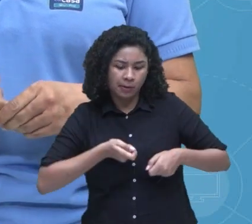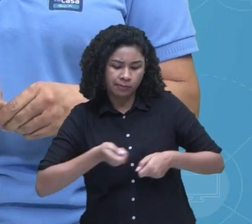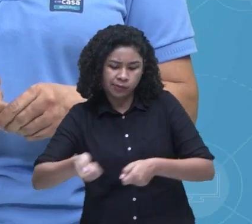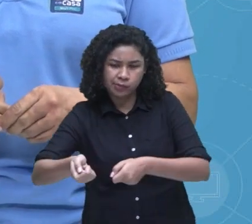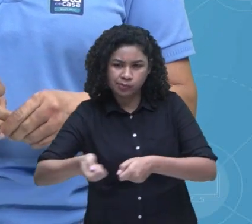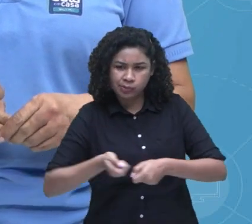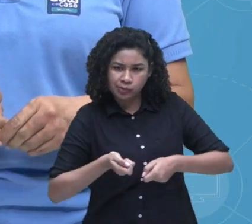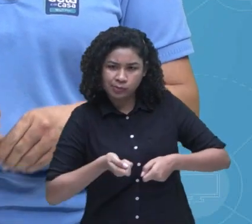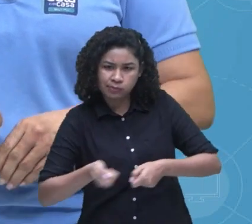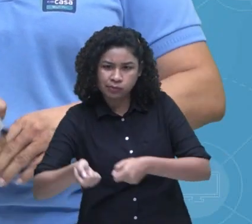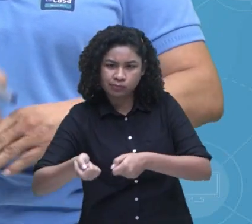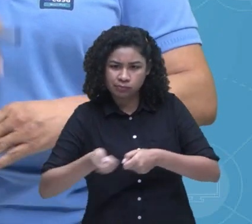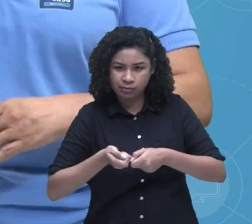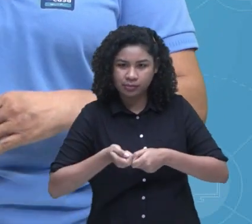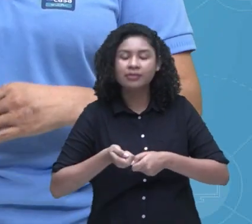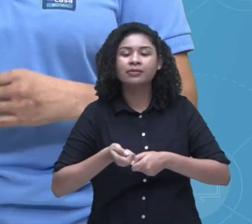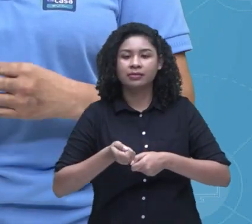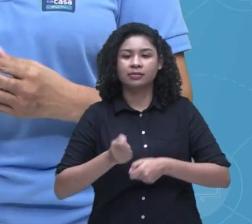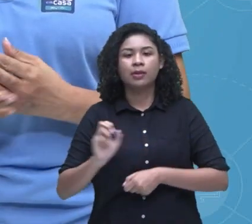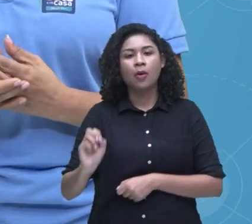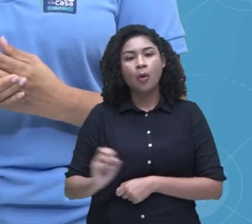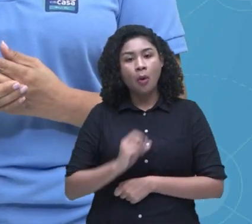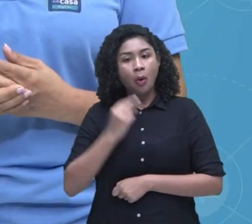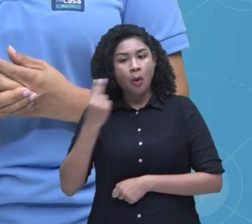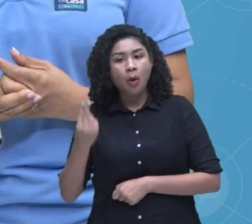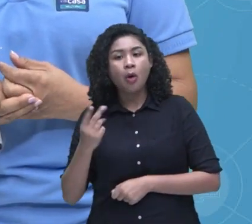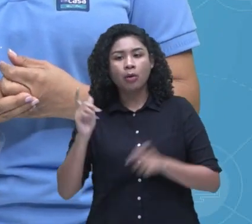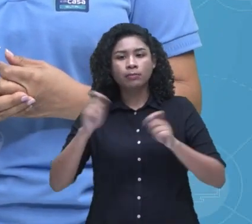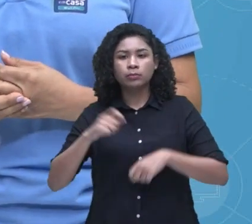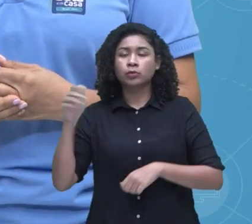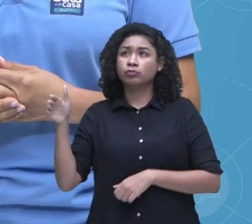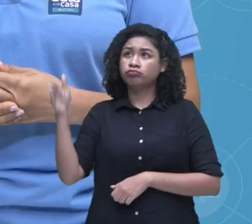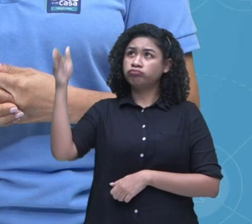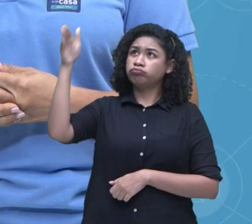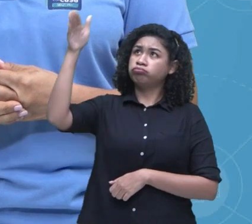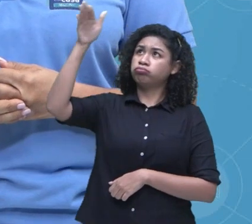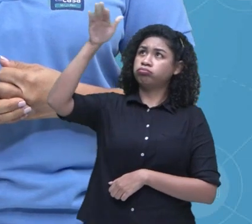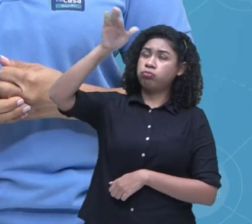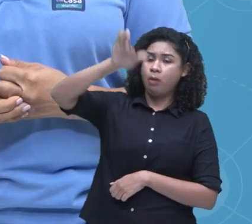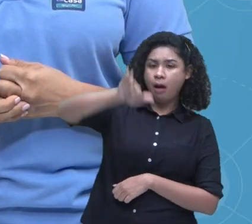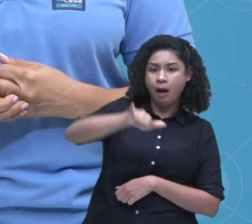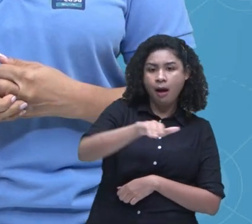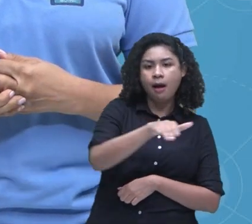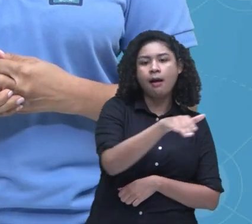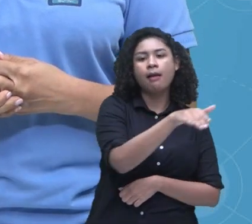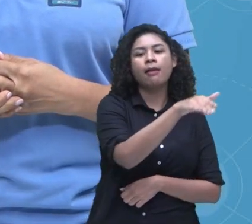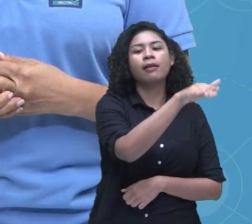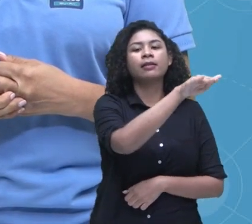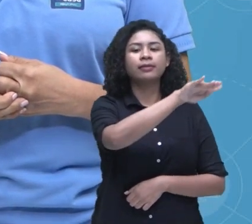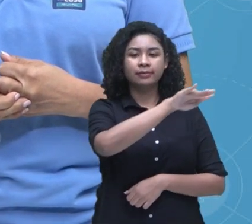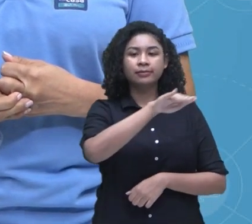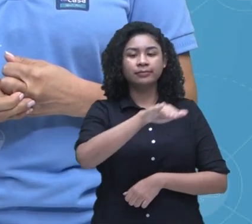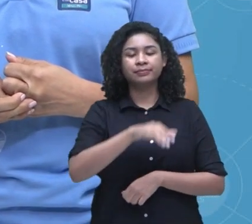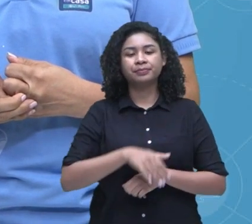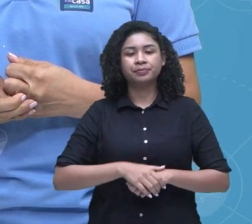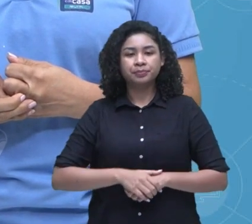que faz parte de uma cordilheira, aquela parte bem alta, né? É,